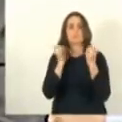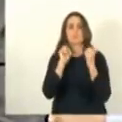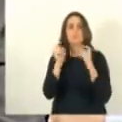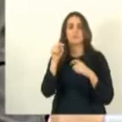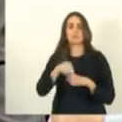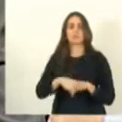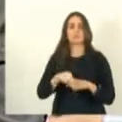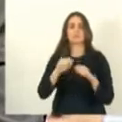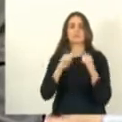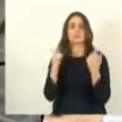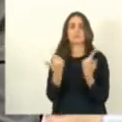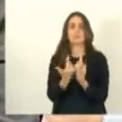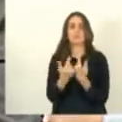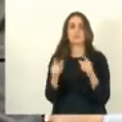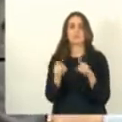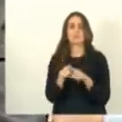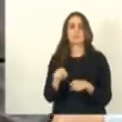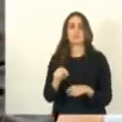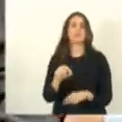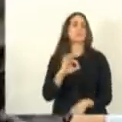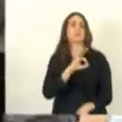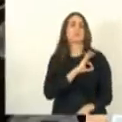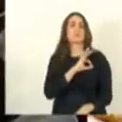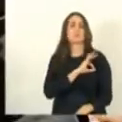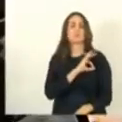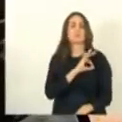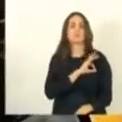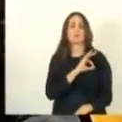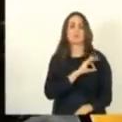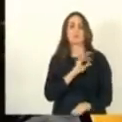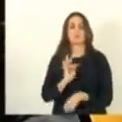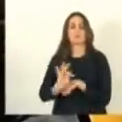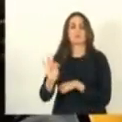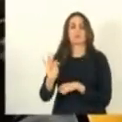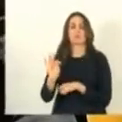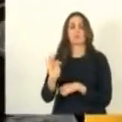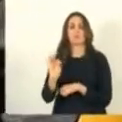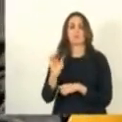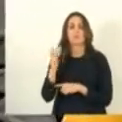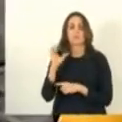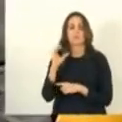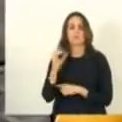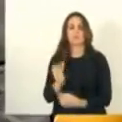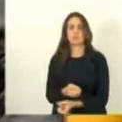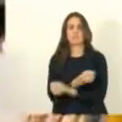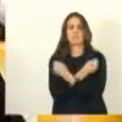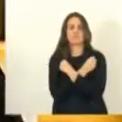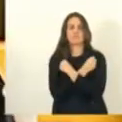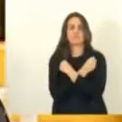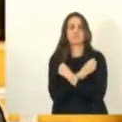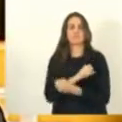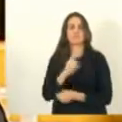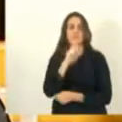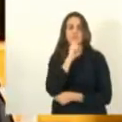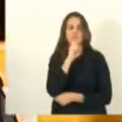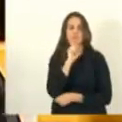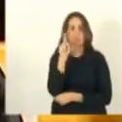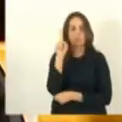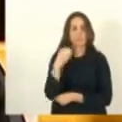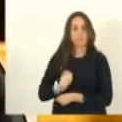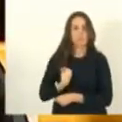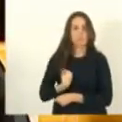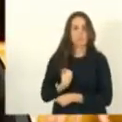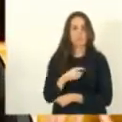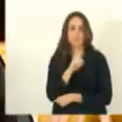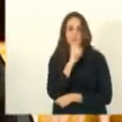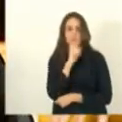as nossas sessões aqui da Assembleia Legislativa e também a Polícia Técnico-Científica. Tá bom? Esse é meu abraço que eu quero dar para vocês. Está muito frio aí em cima?